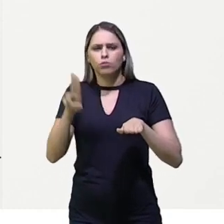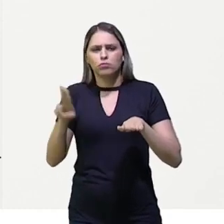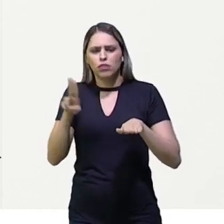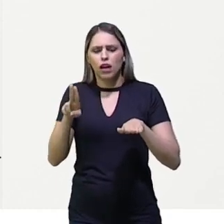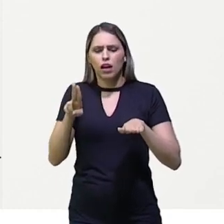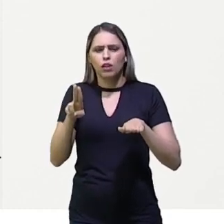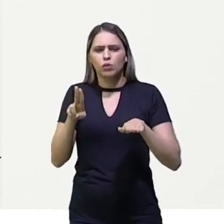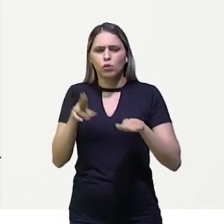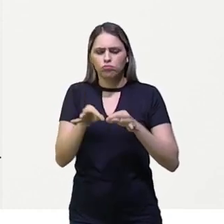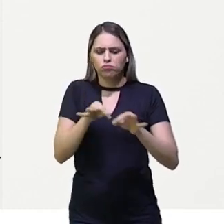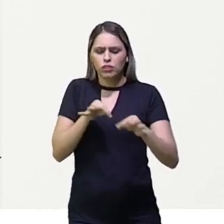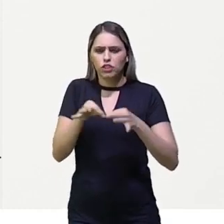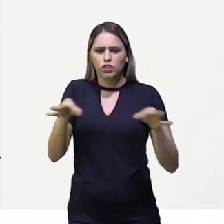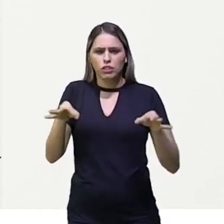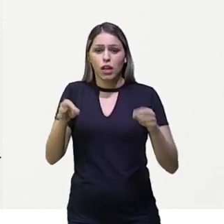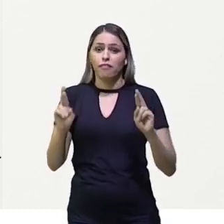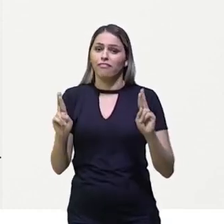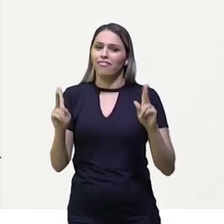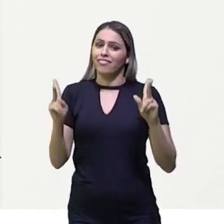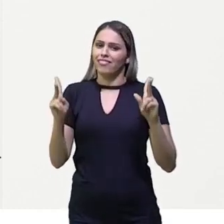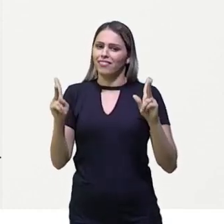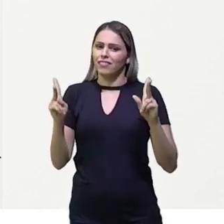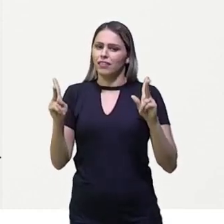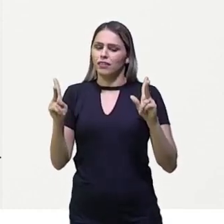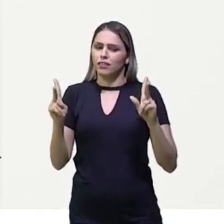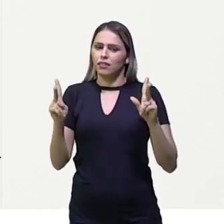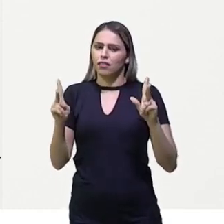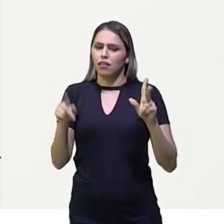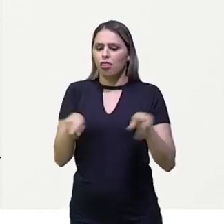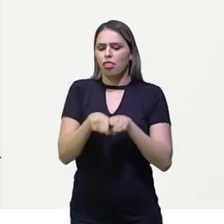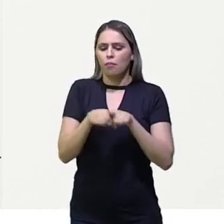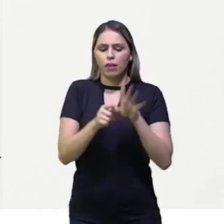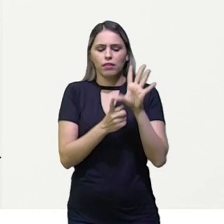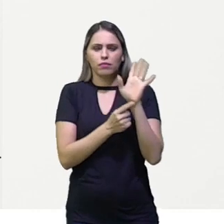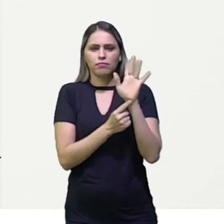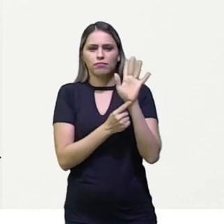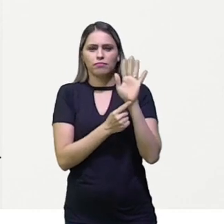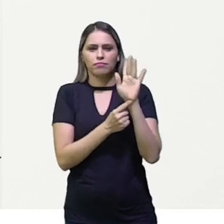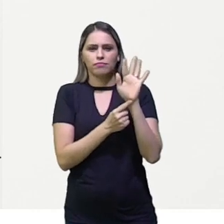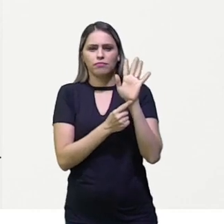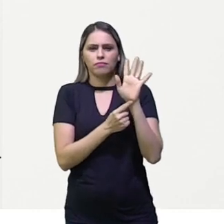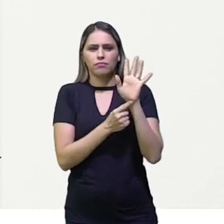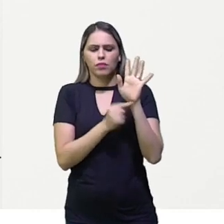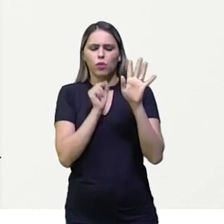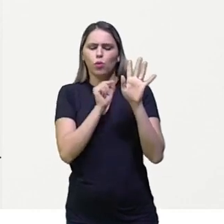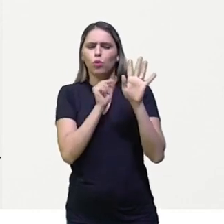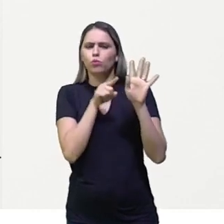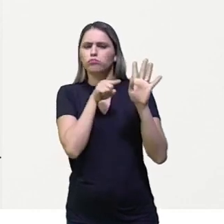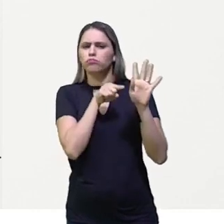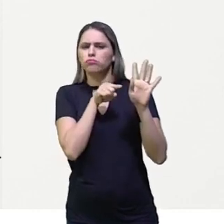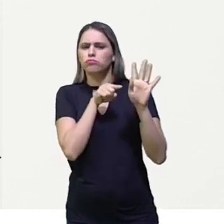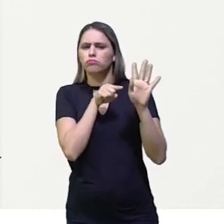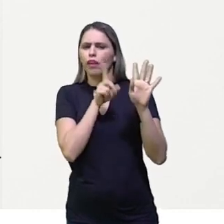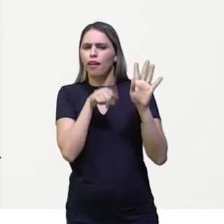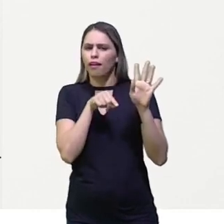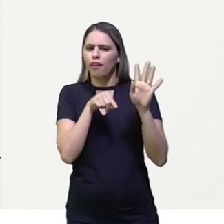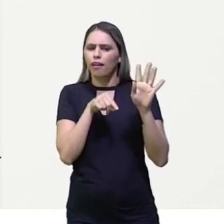Temos aqui o palmo, medida não convencional.